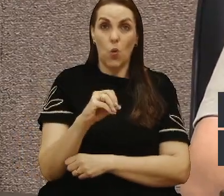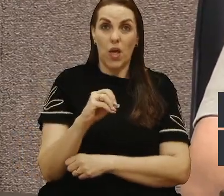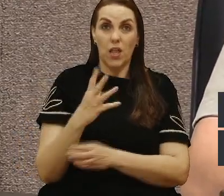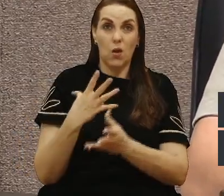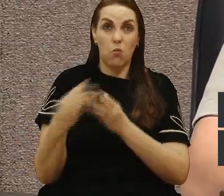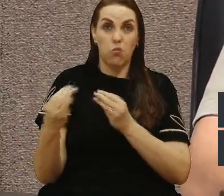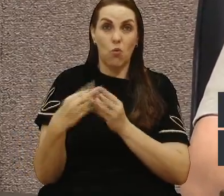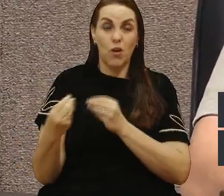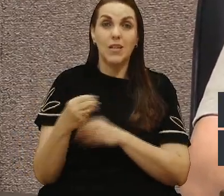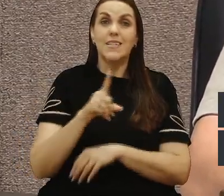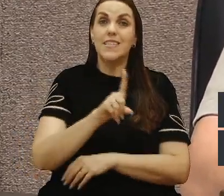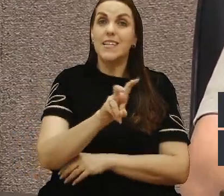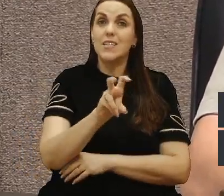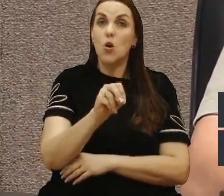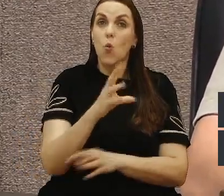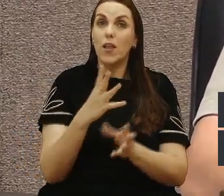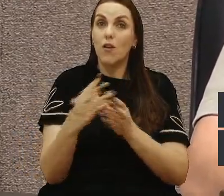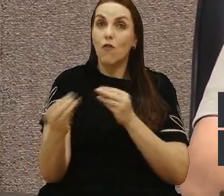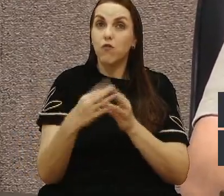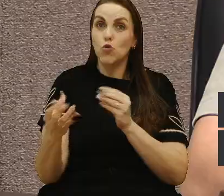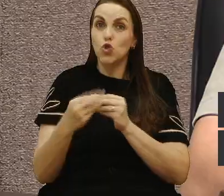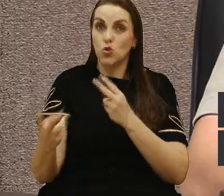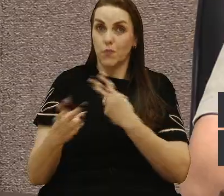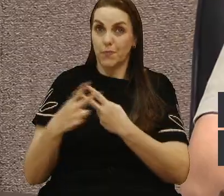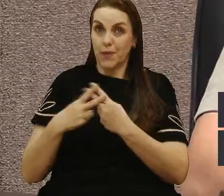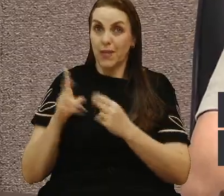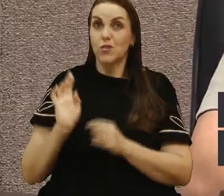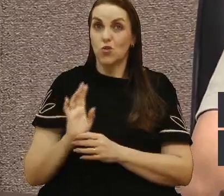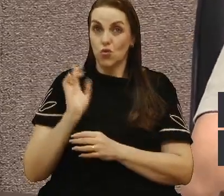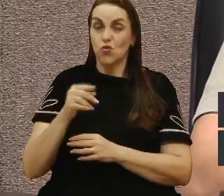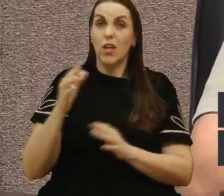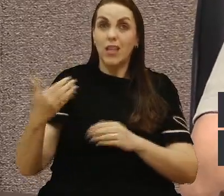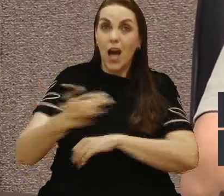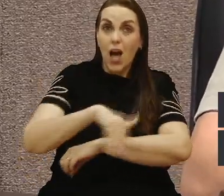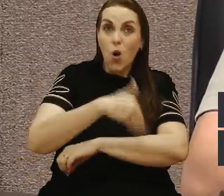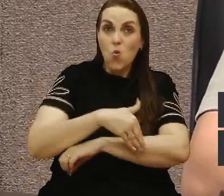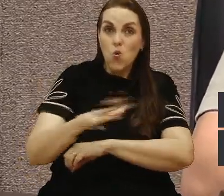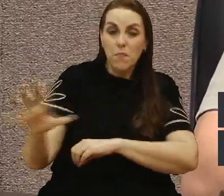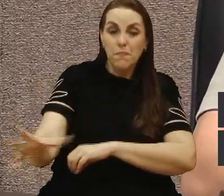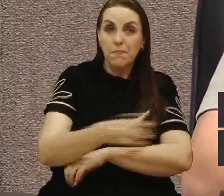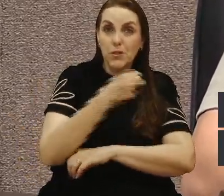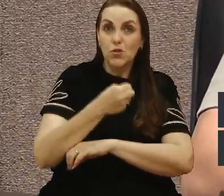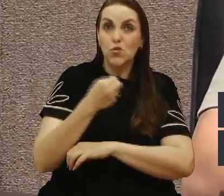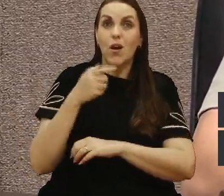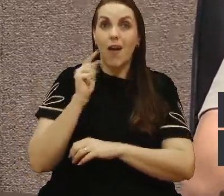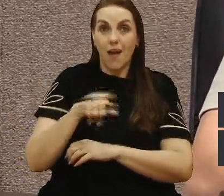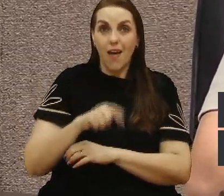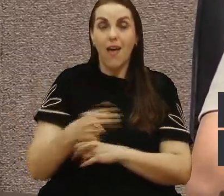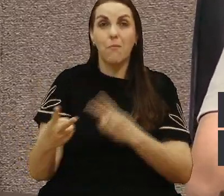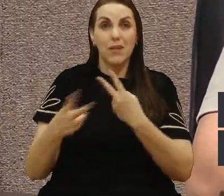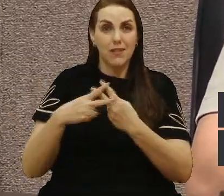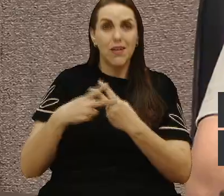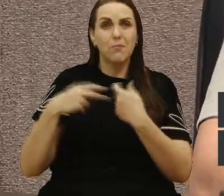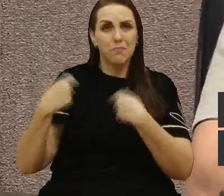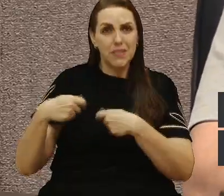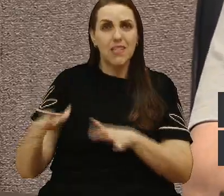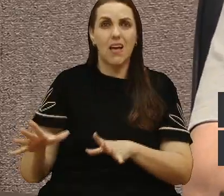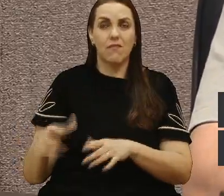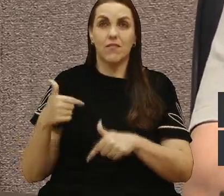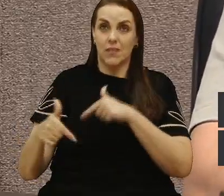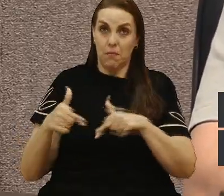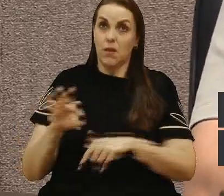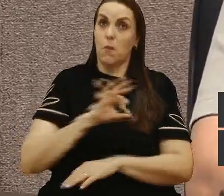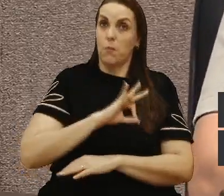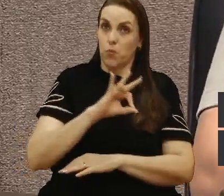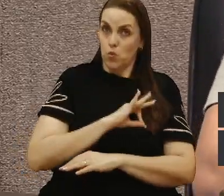foragidos, 150 foragidos, passou de 150, que foram retirados das ruas, pessoas que eram para estar atrás das grades. Não foi trabalho da polícia, que também faz